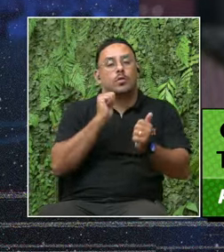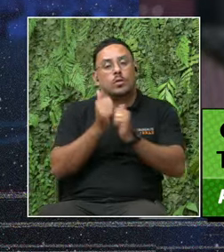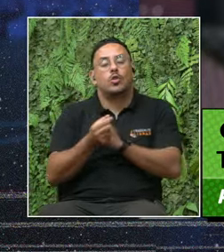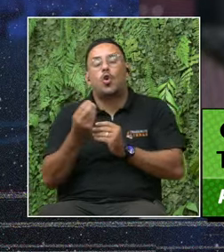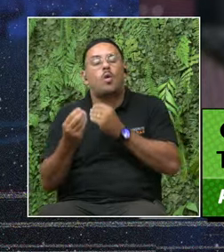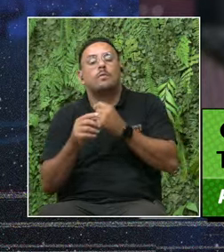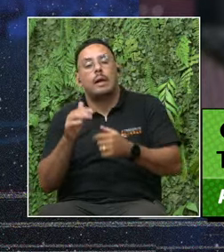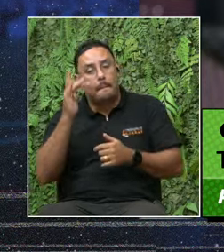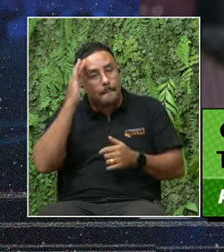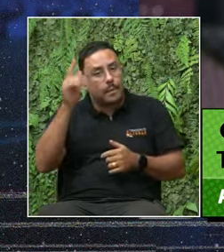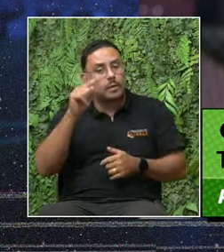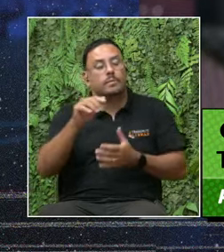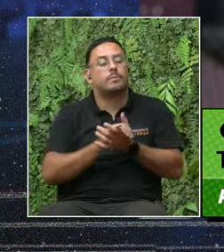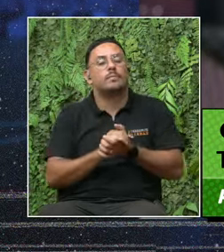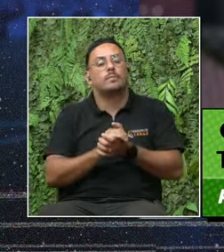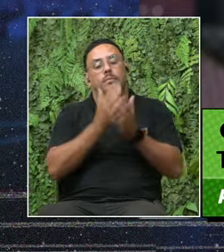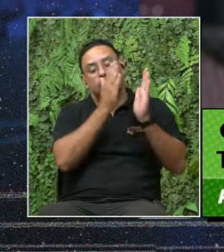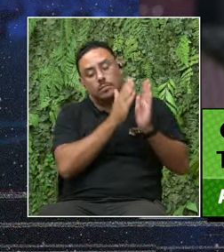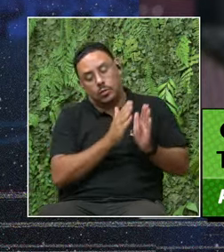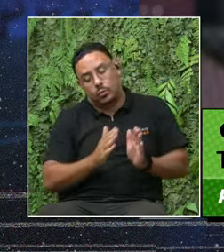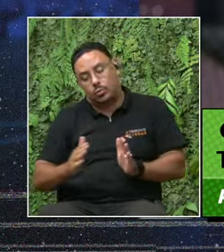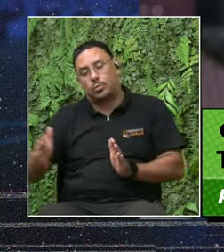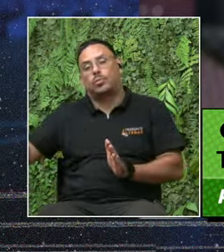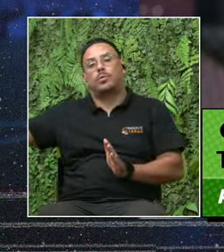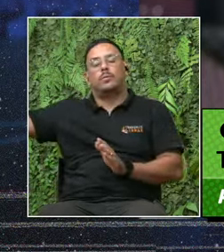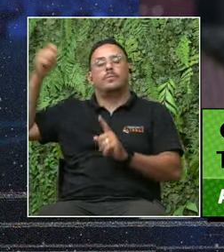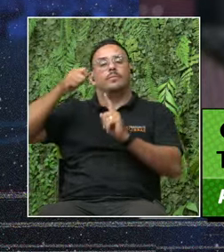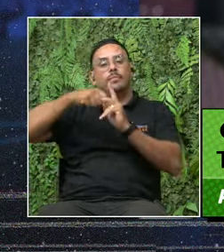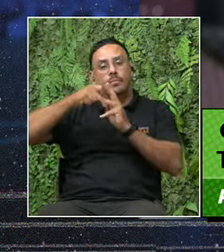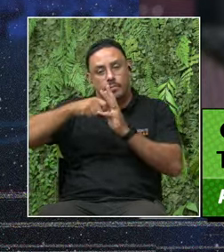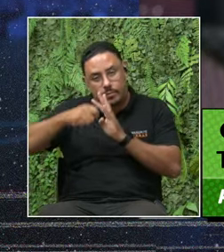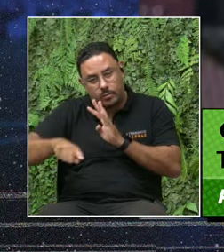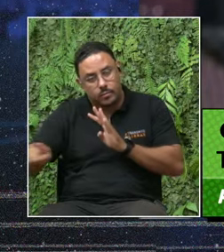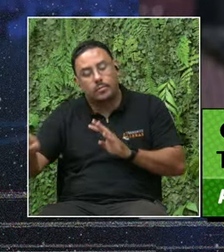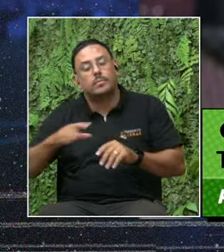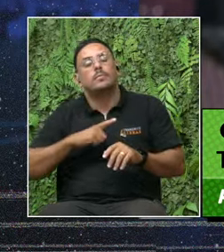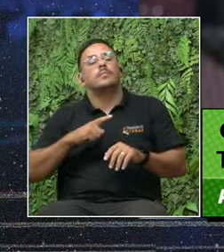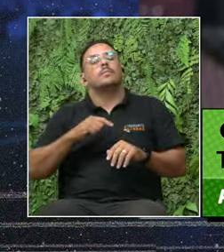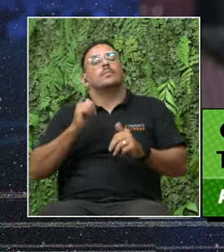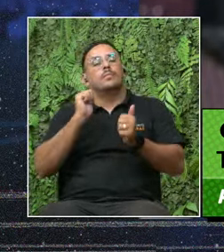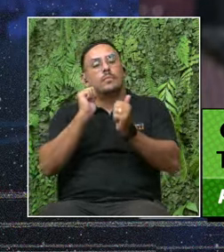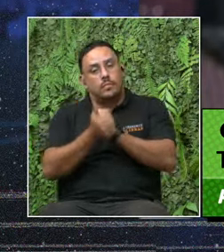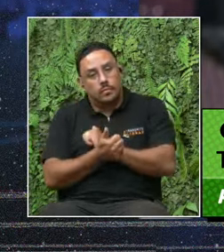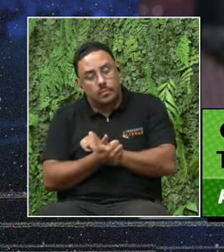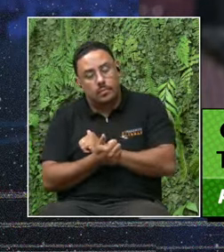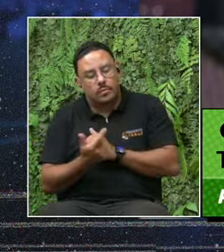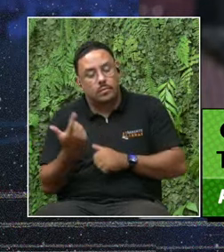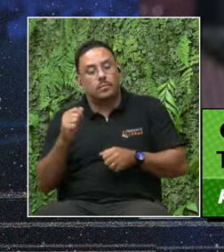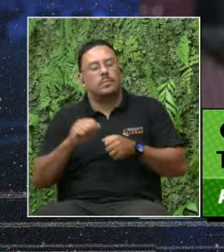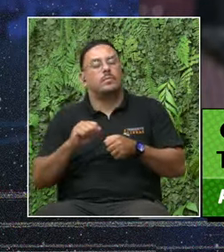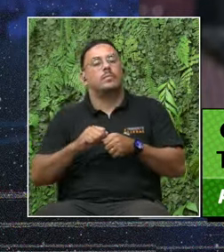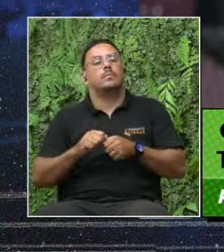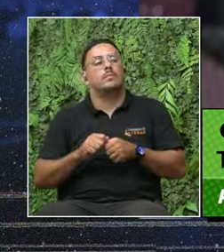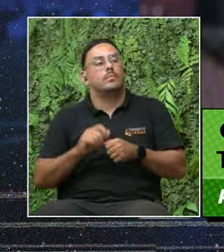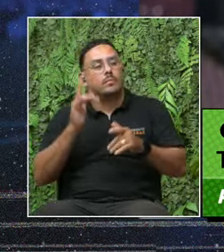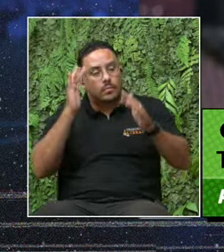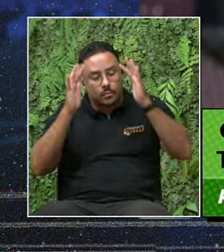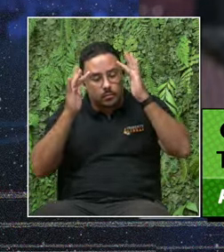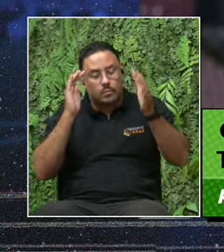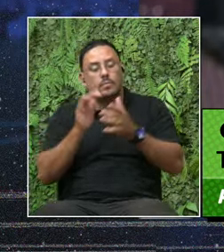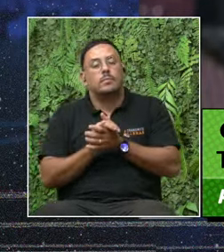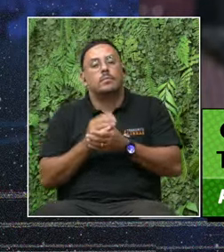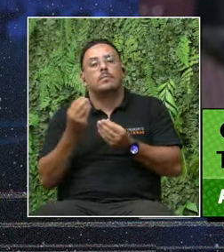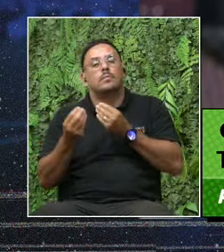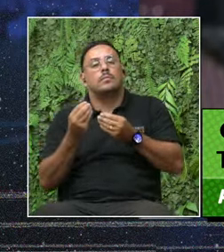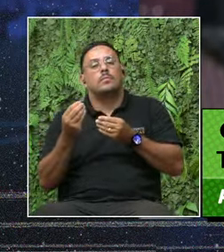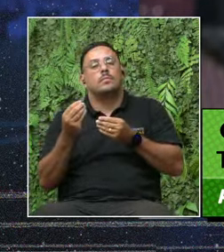nisso para a decorrer o decorrer da Temporada se esses jogadores por exemplo os reforços barreal se fo você pensa em em